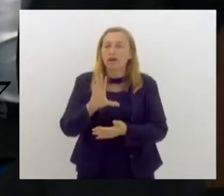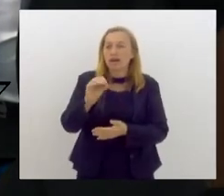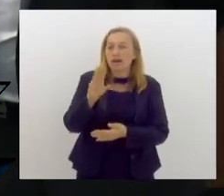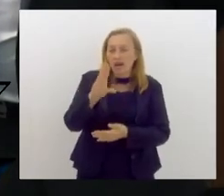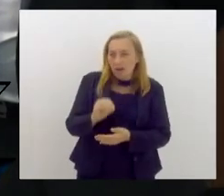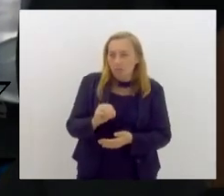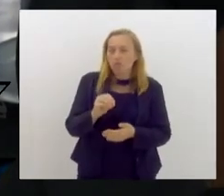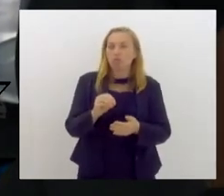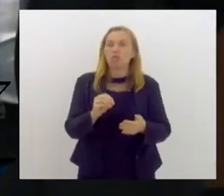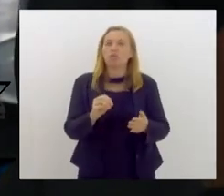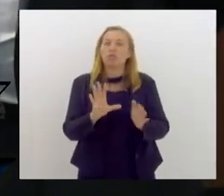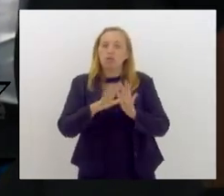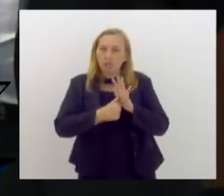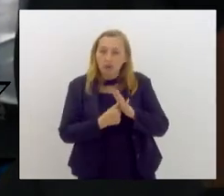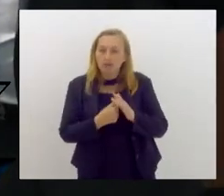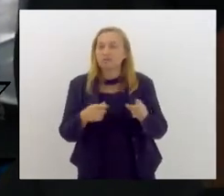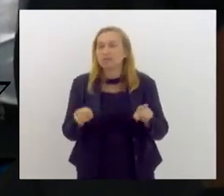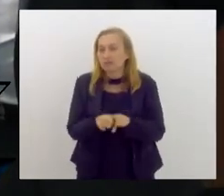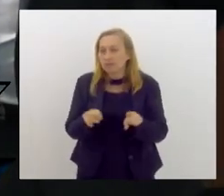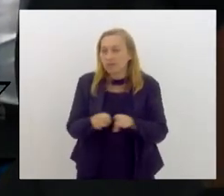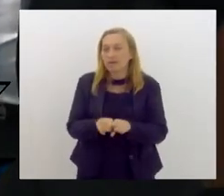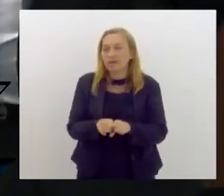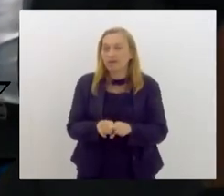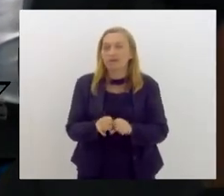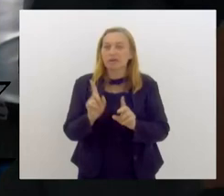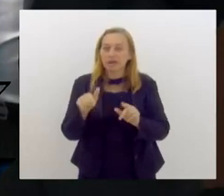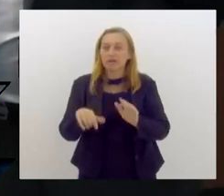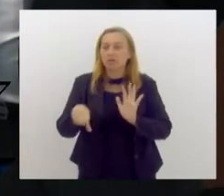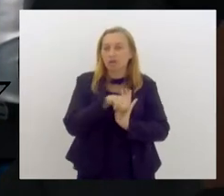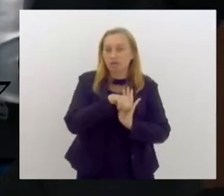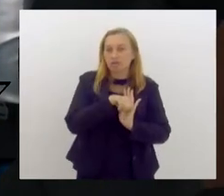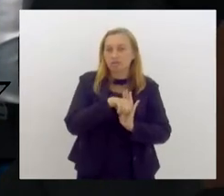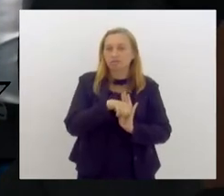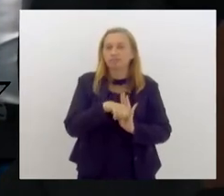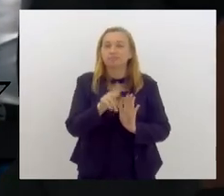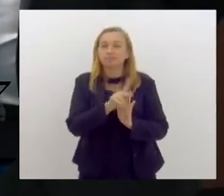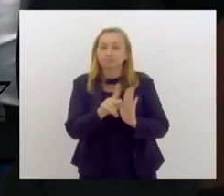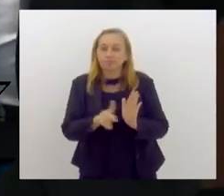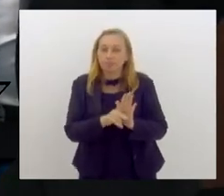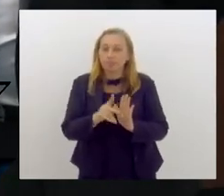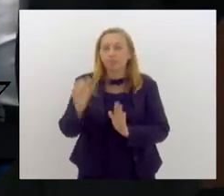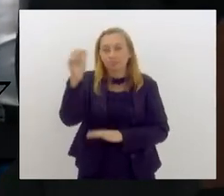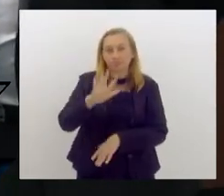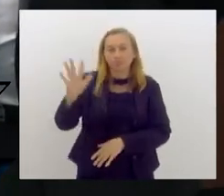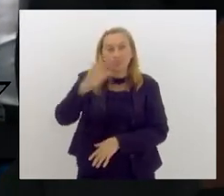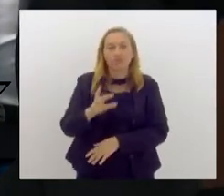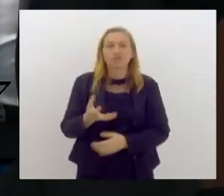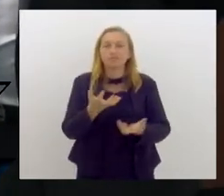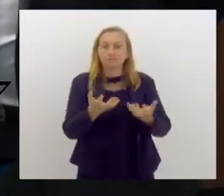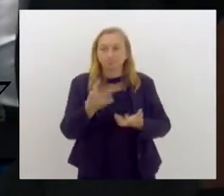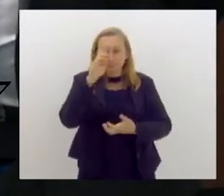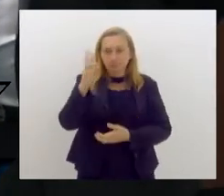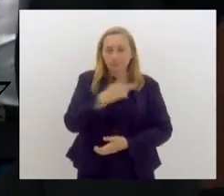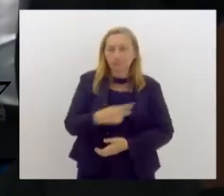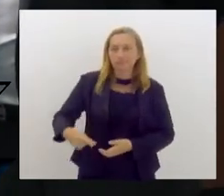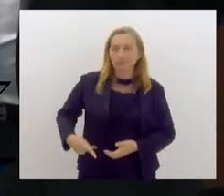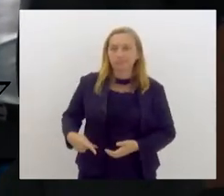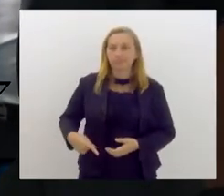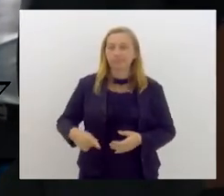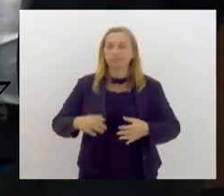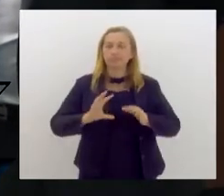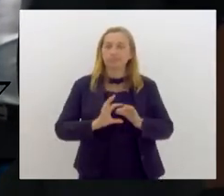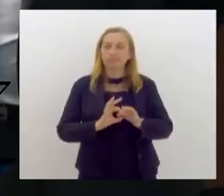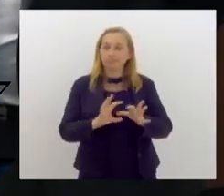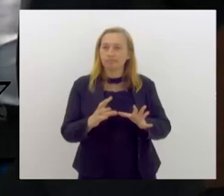projeto acaba de vez. Esse projeto agora está no âmbito nacional. Se quiser, presidente, eu abro aqui com a